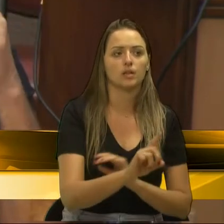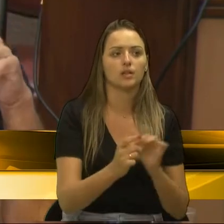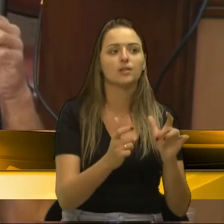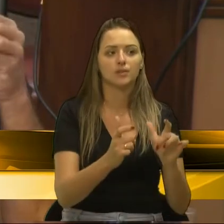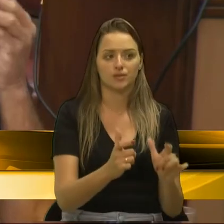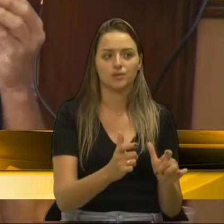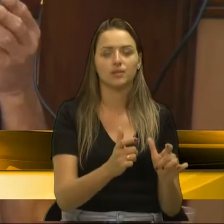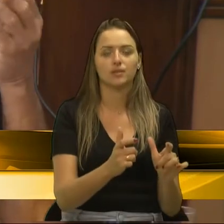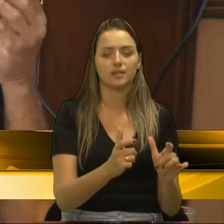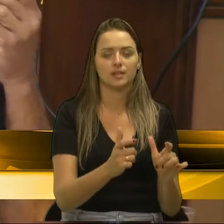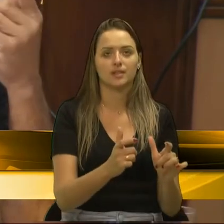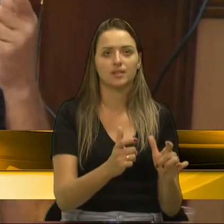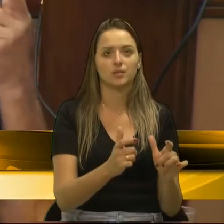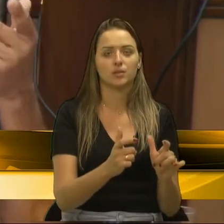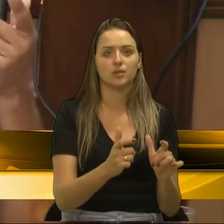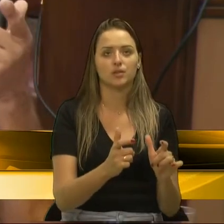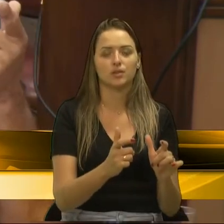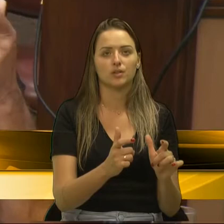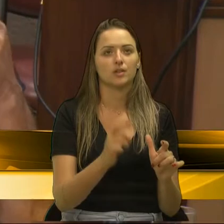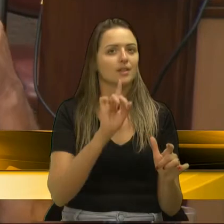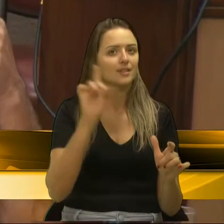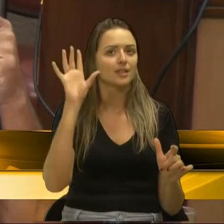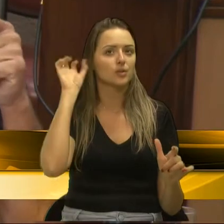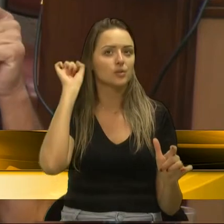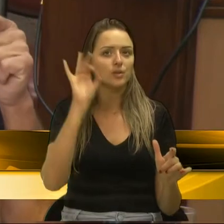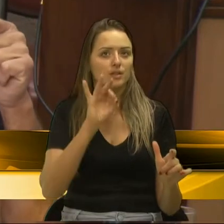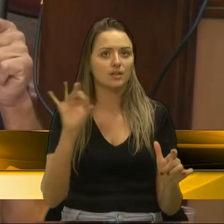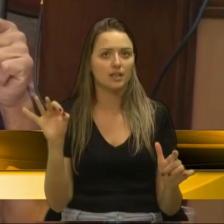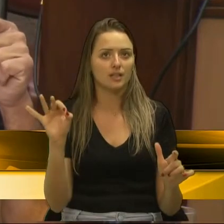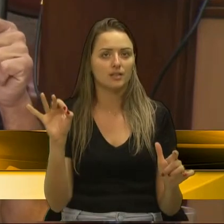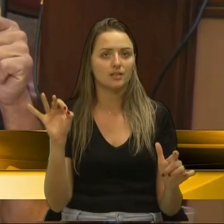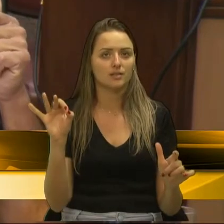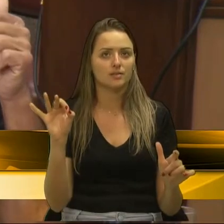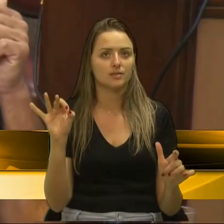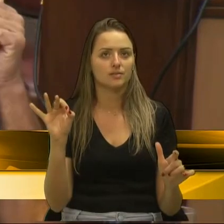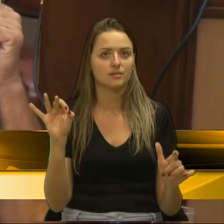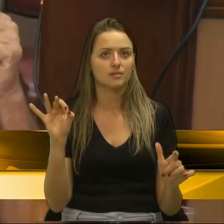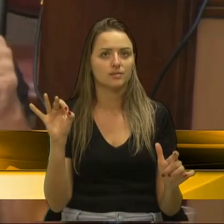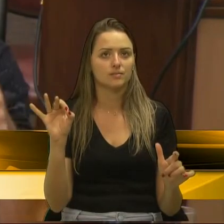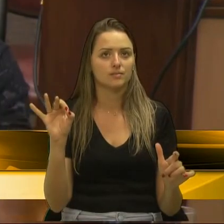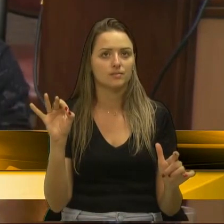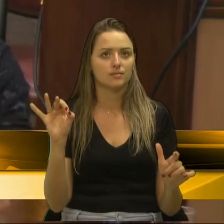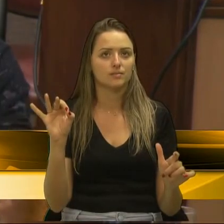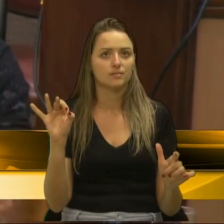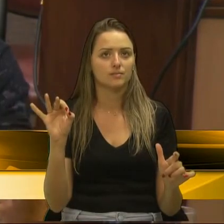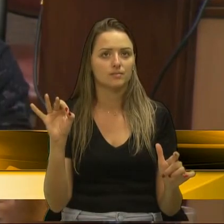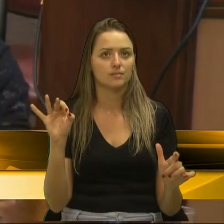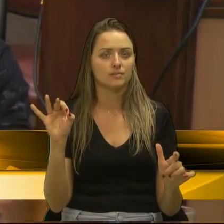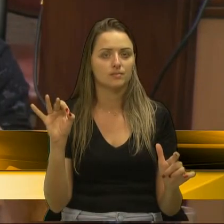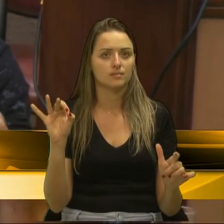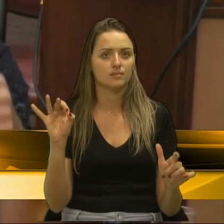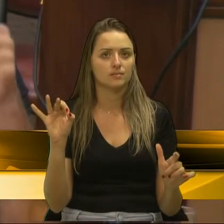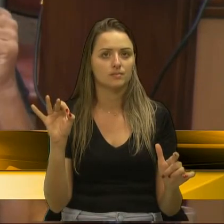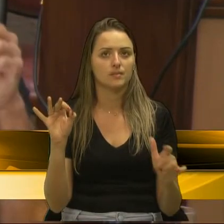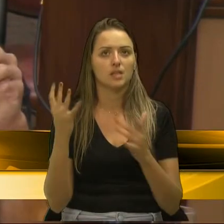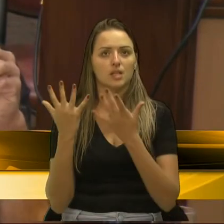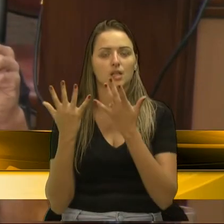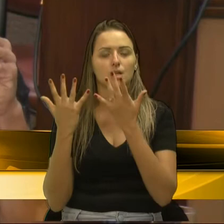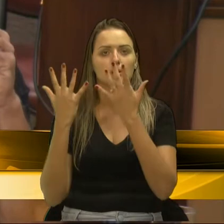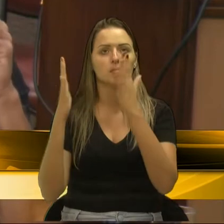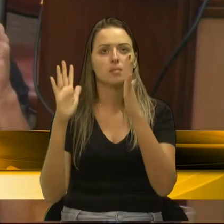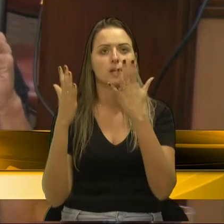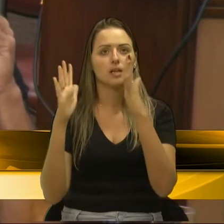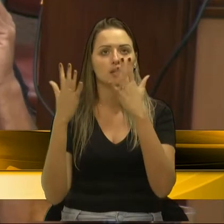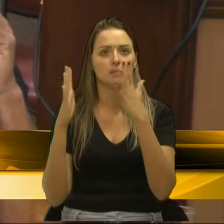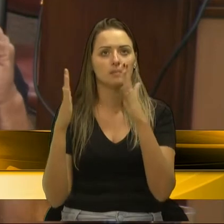um trabalho em cima do parque, recolher o que tinha que recolher, tirar, organizar. Parabéns pelo seu projeto.